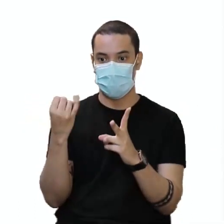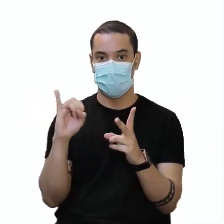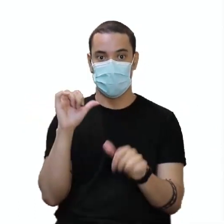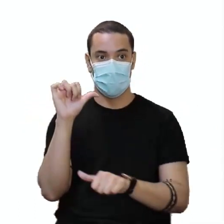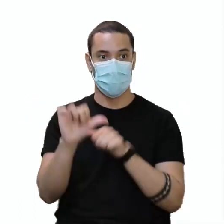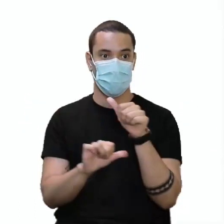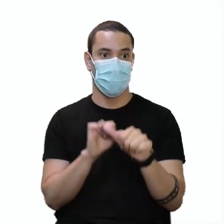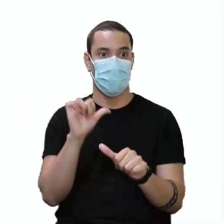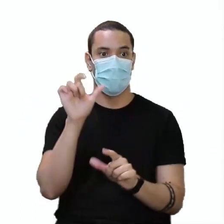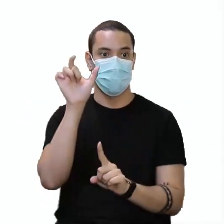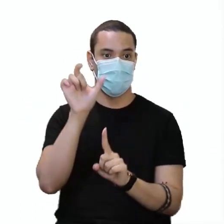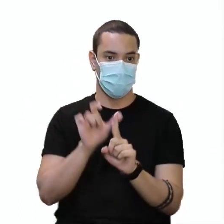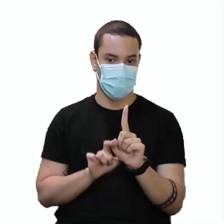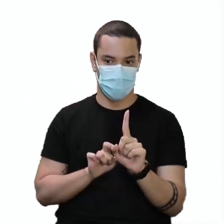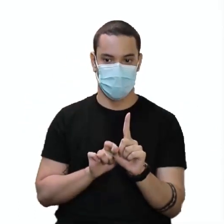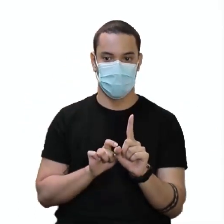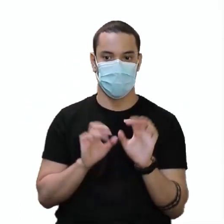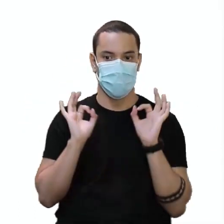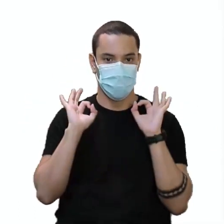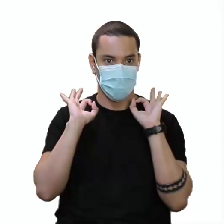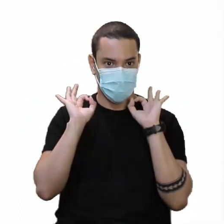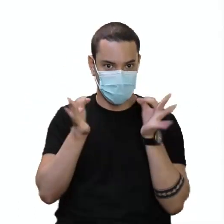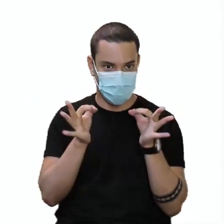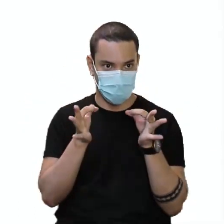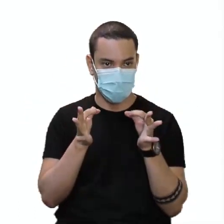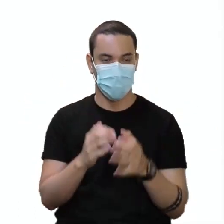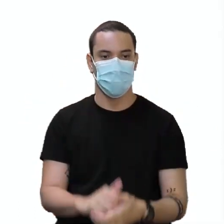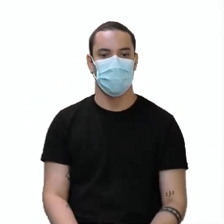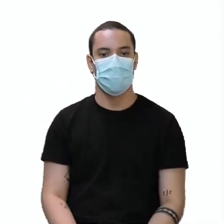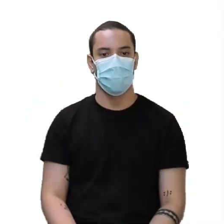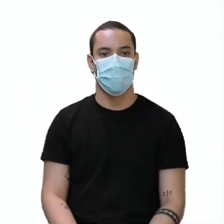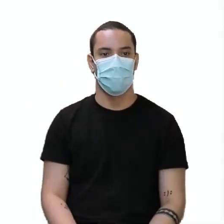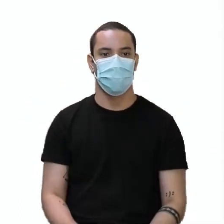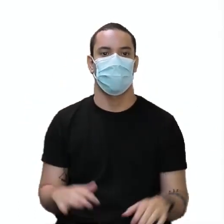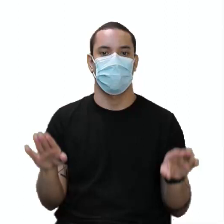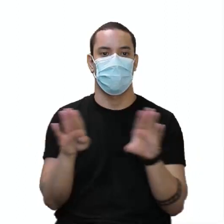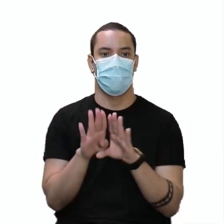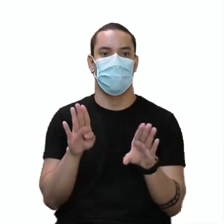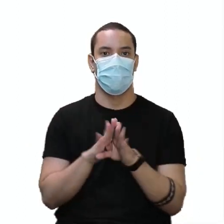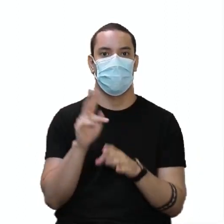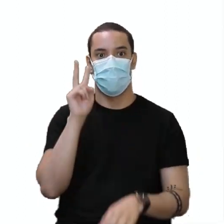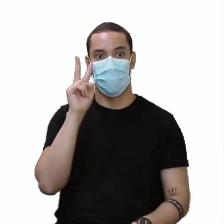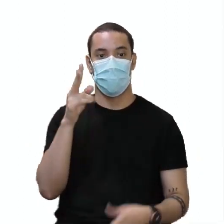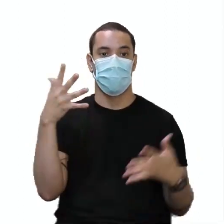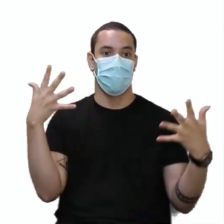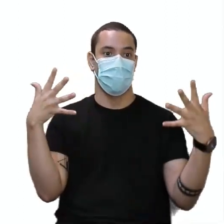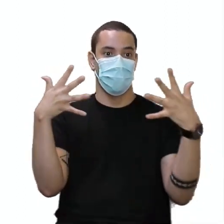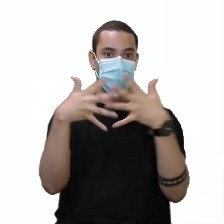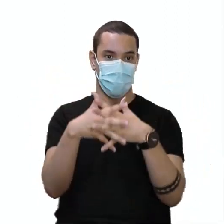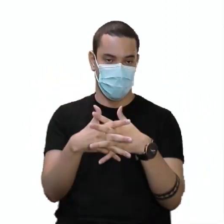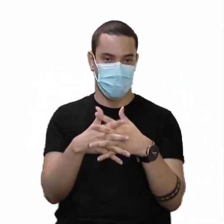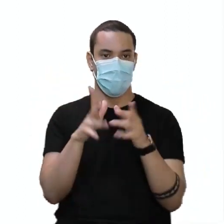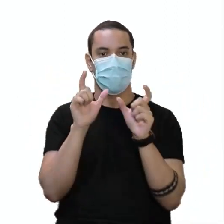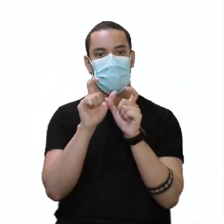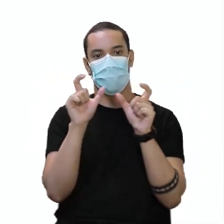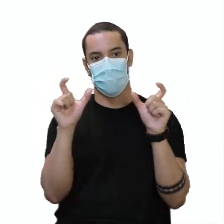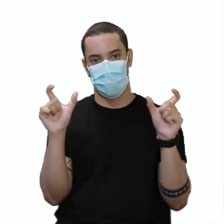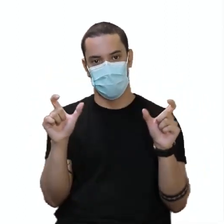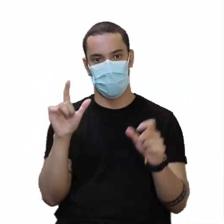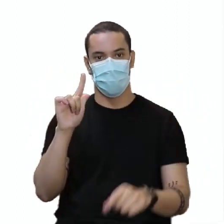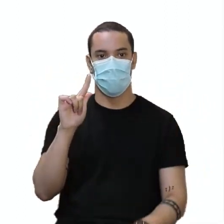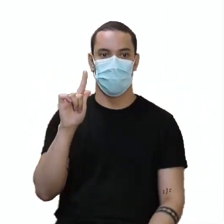de pessoas na sua frase, alright? E também vimos sobre as confusing words, que foram as palavras